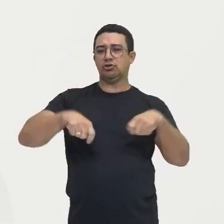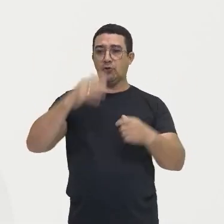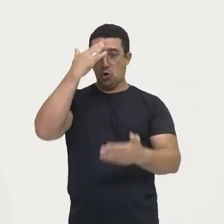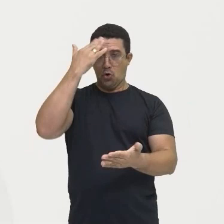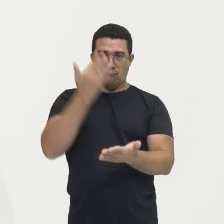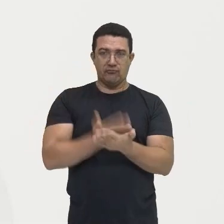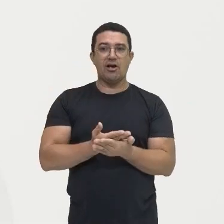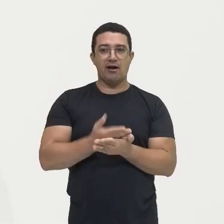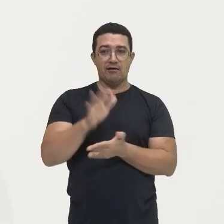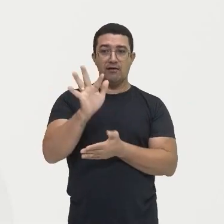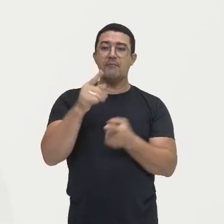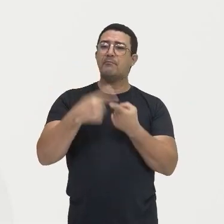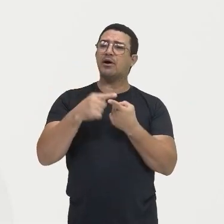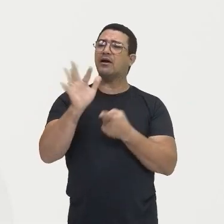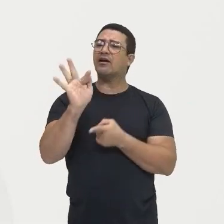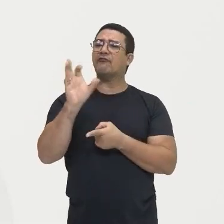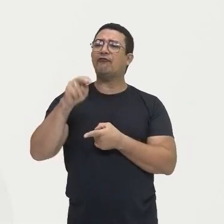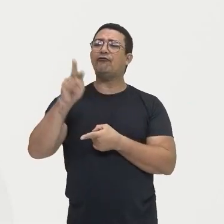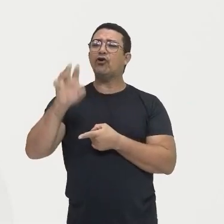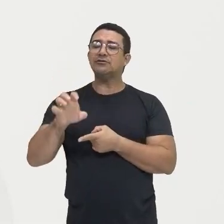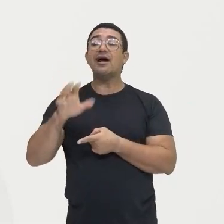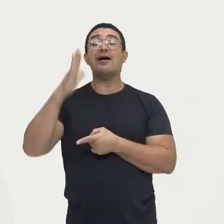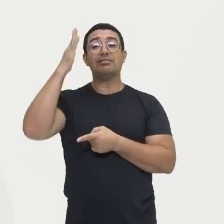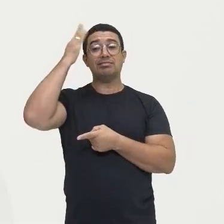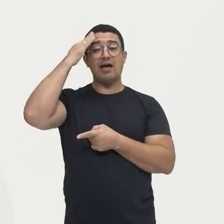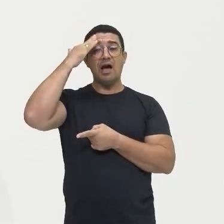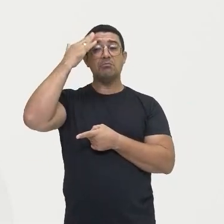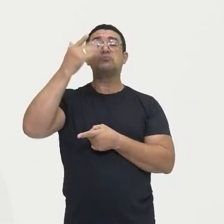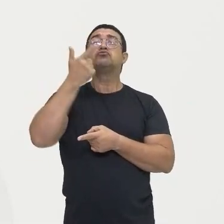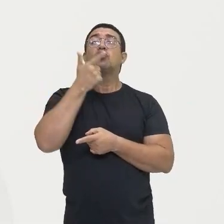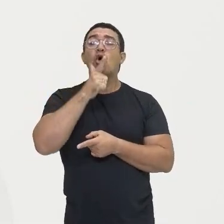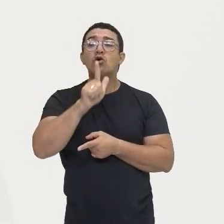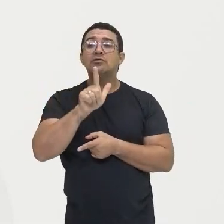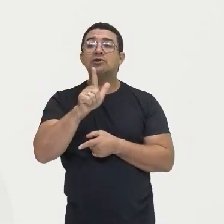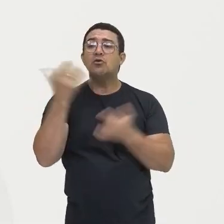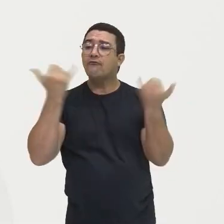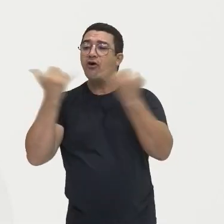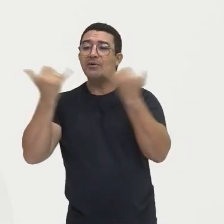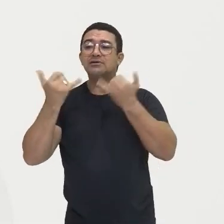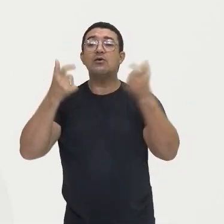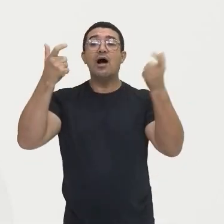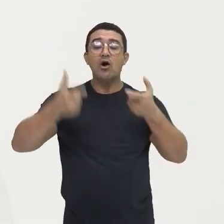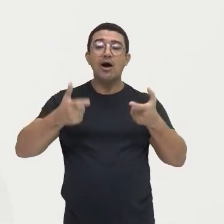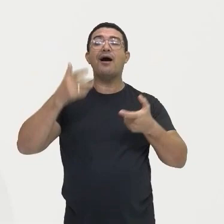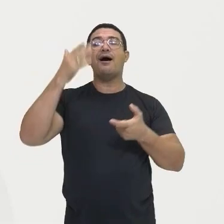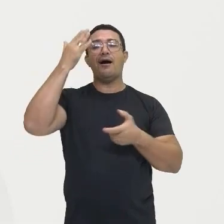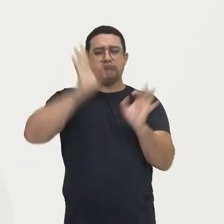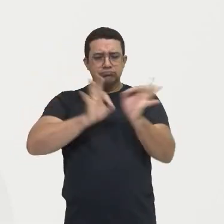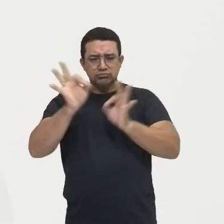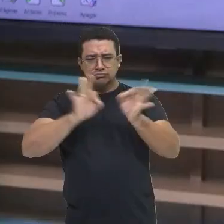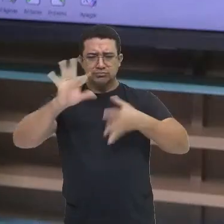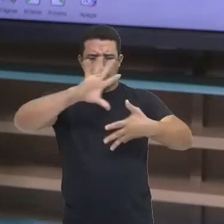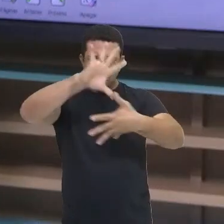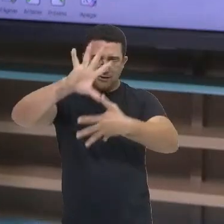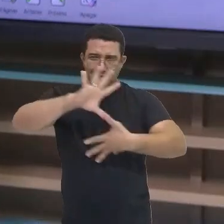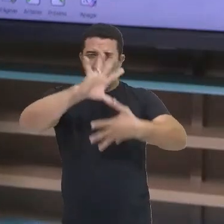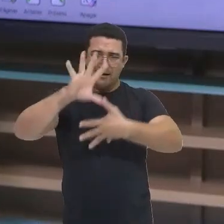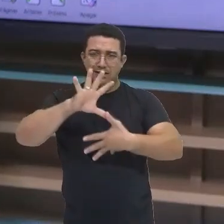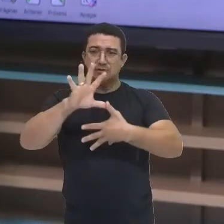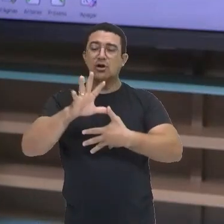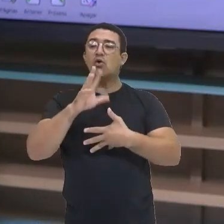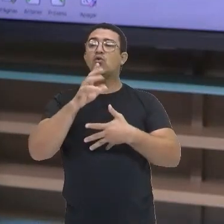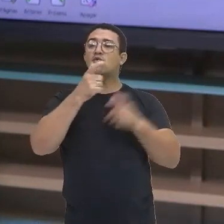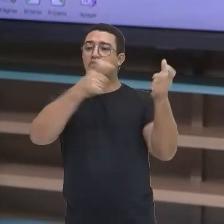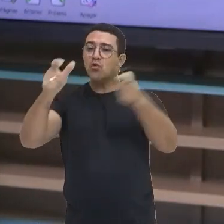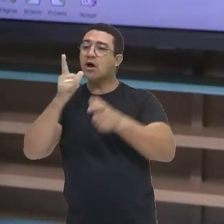assim, professor, de onde o senhor tirou as informações para fazer esse mapa aqui sobre as regiões hidrográficas do Brasil? Eu digo para você, foi da